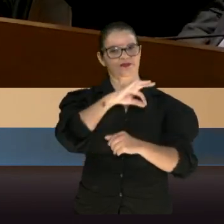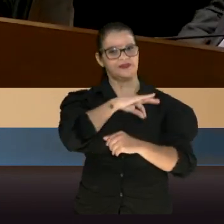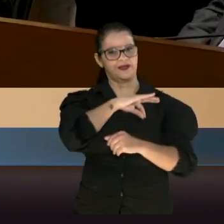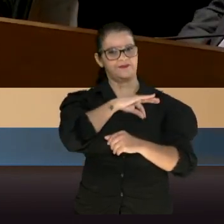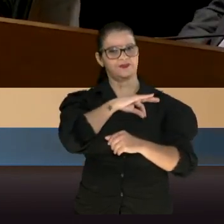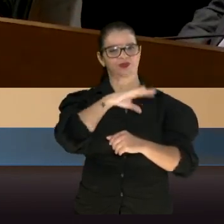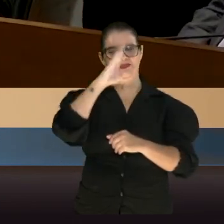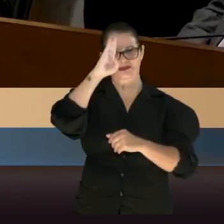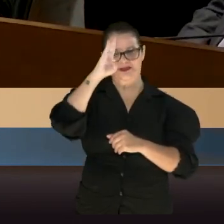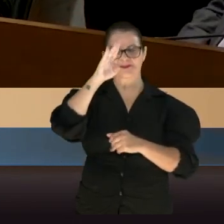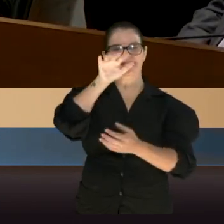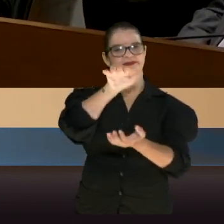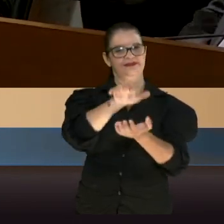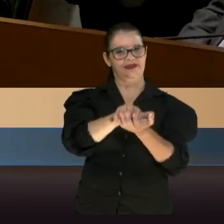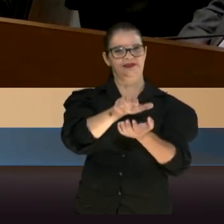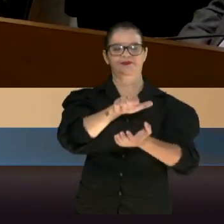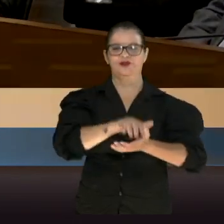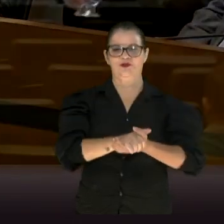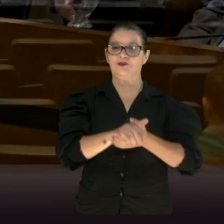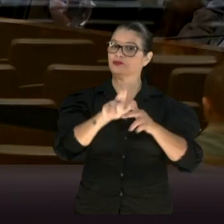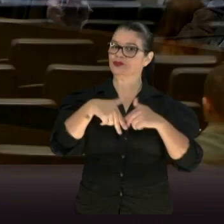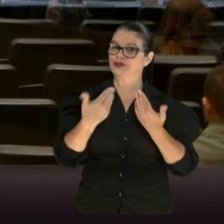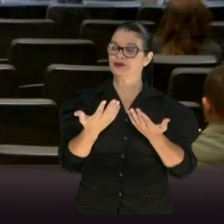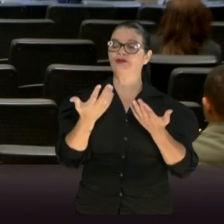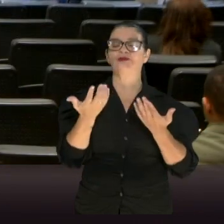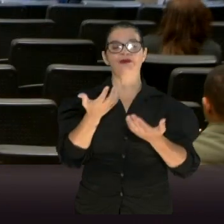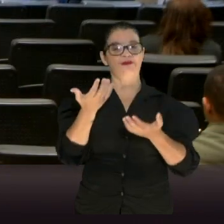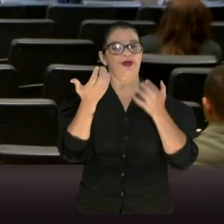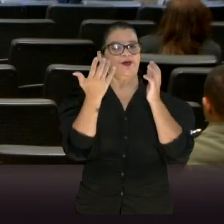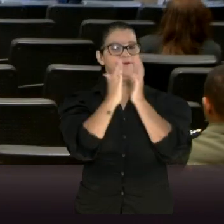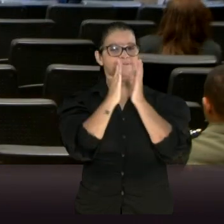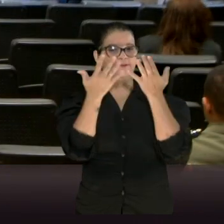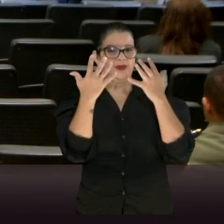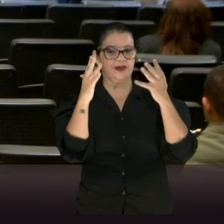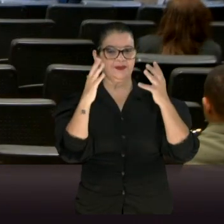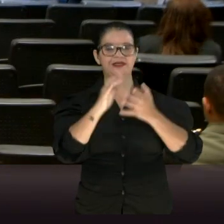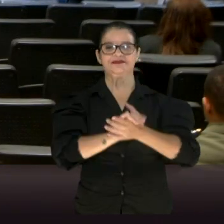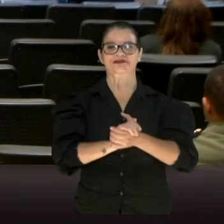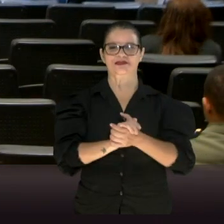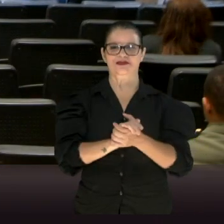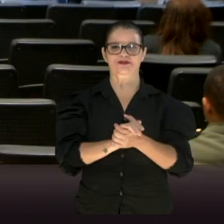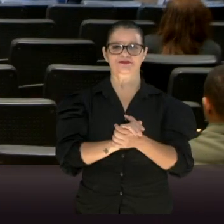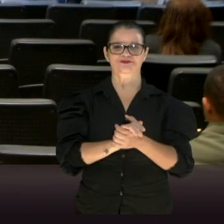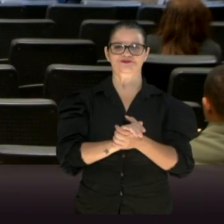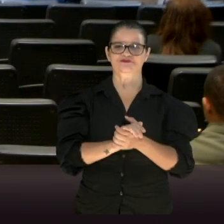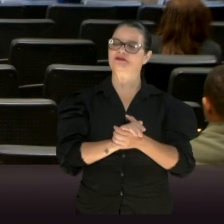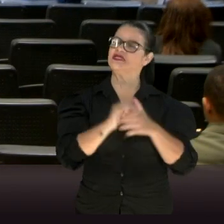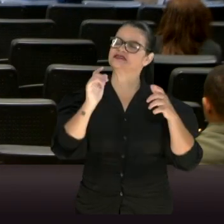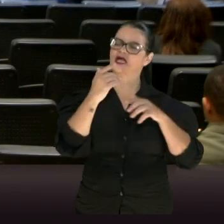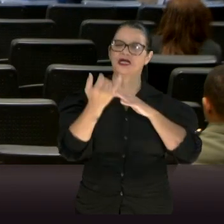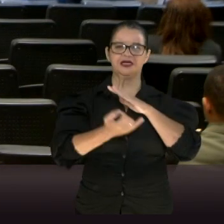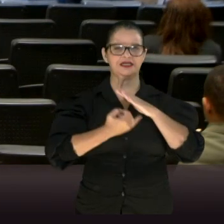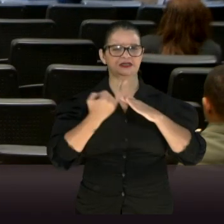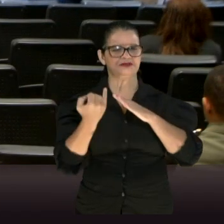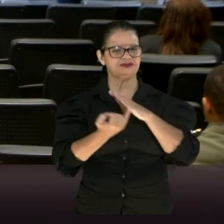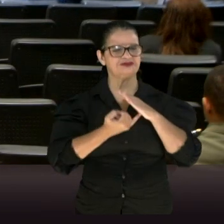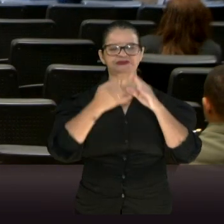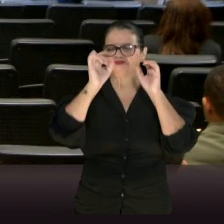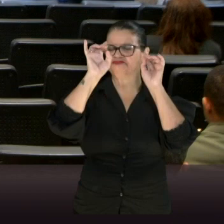Polícia Militar de Pernambuco. Então, quero parabenizar essa grande instituição